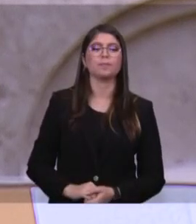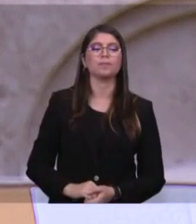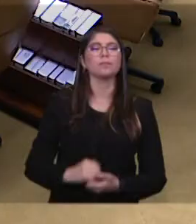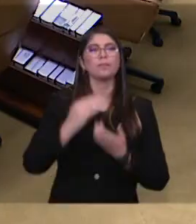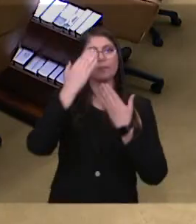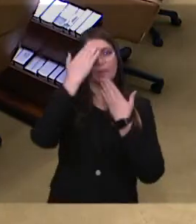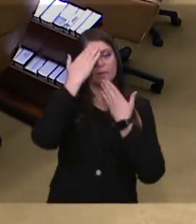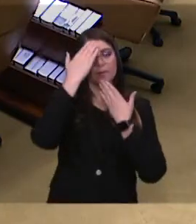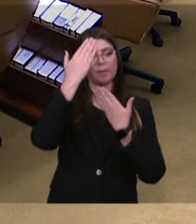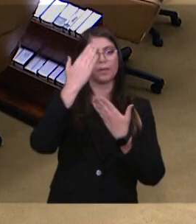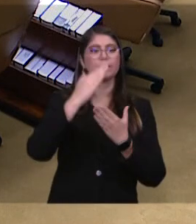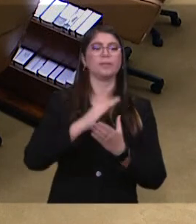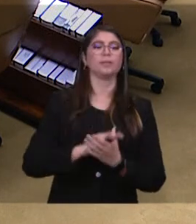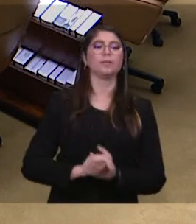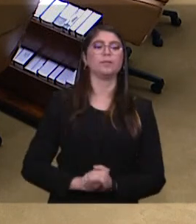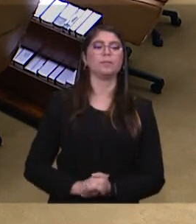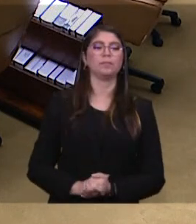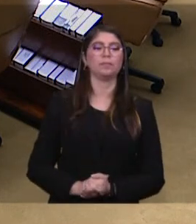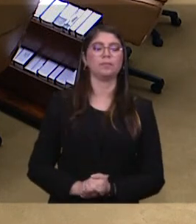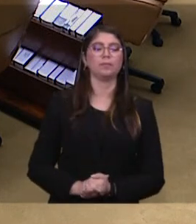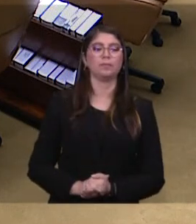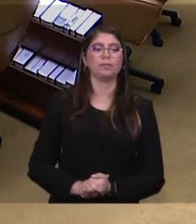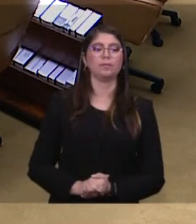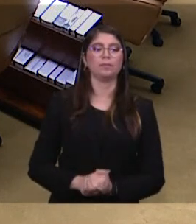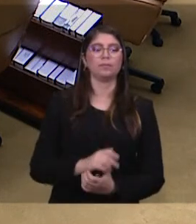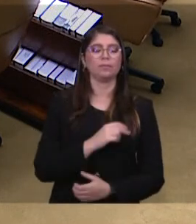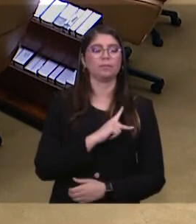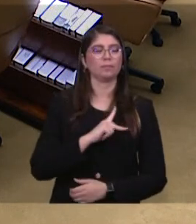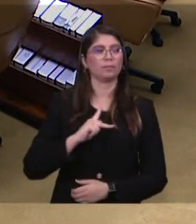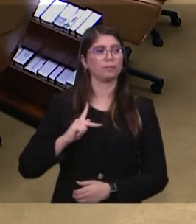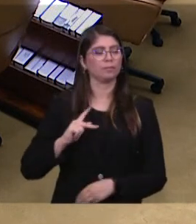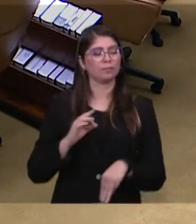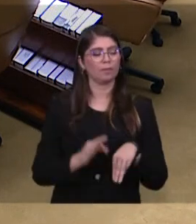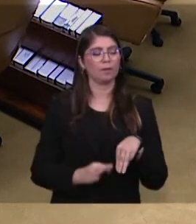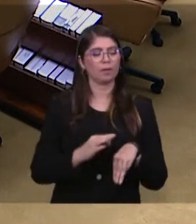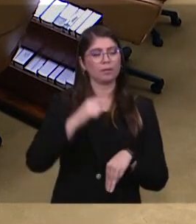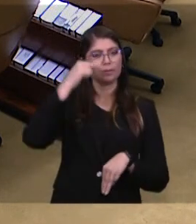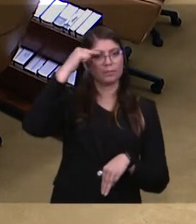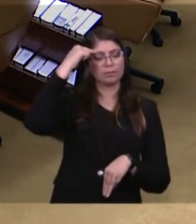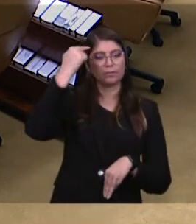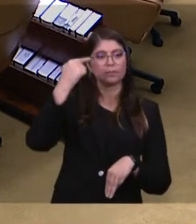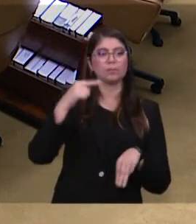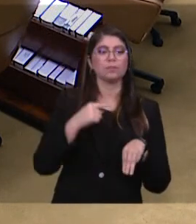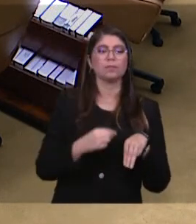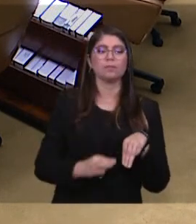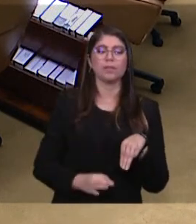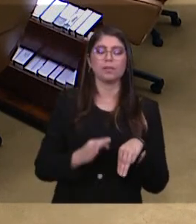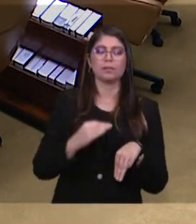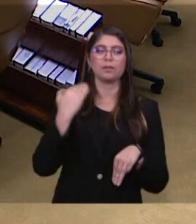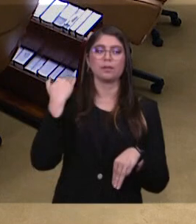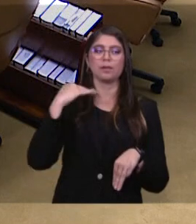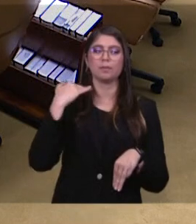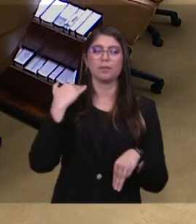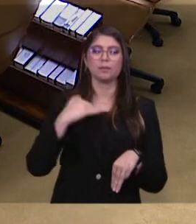senhor presidente, presidente ministro Luiz Roberto Barroso, ministra Carmen Lúcia, douto